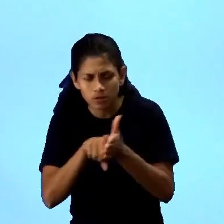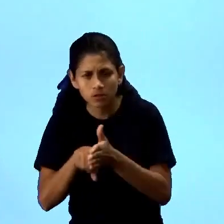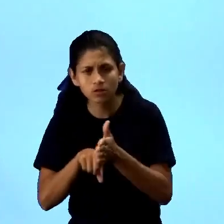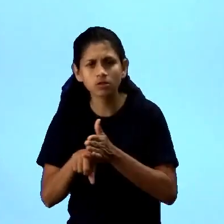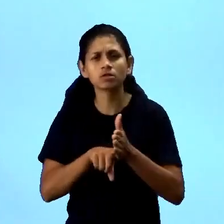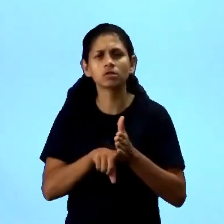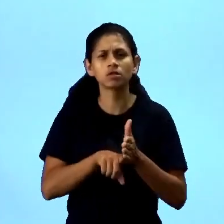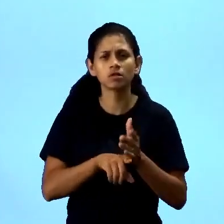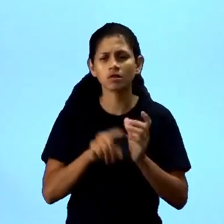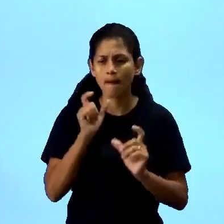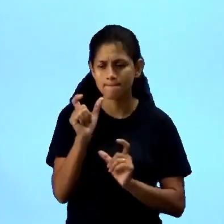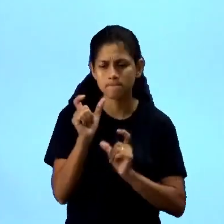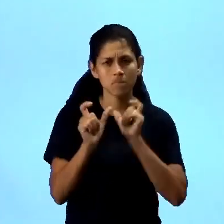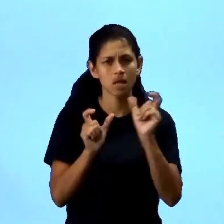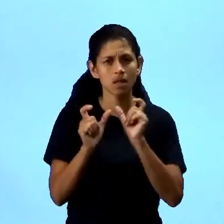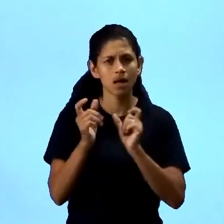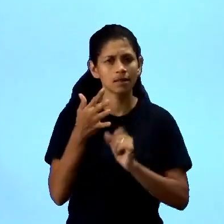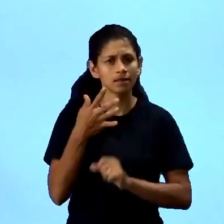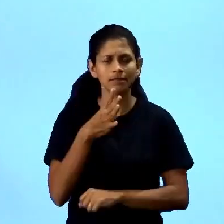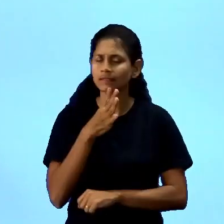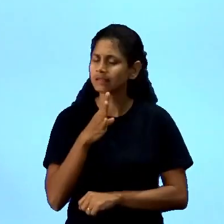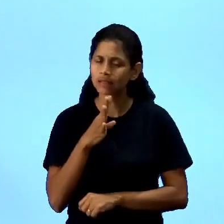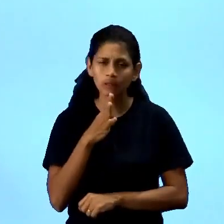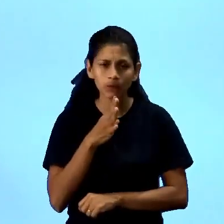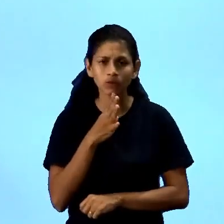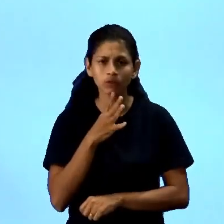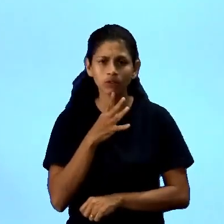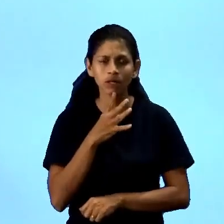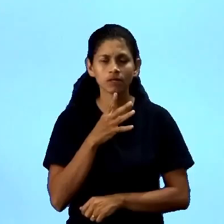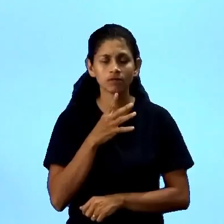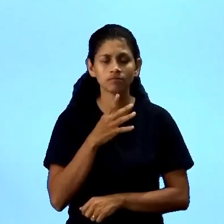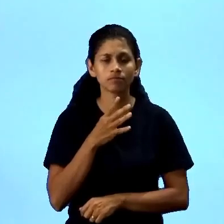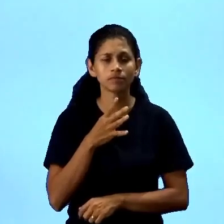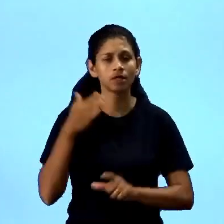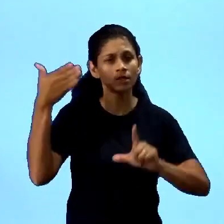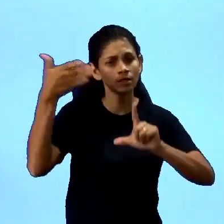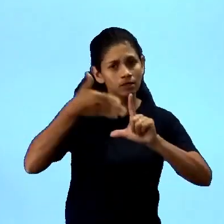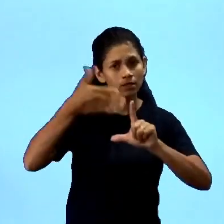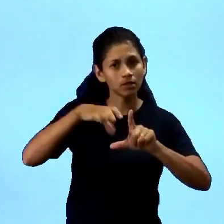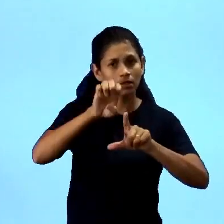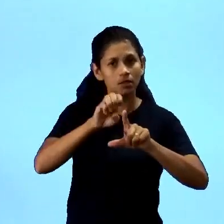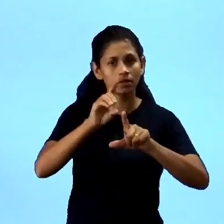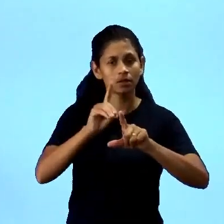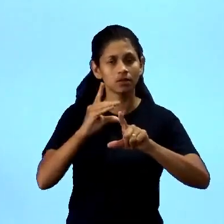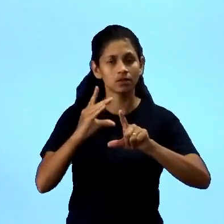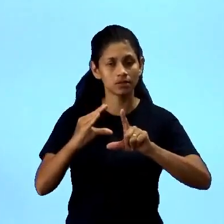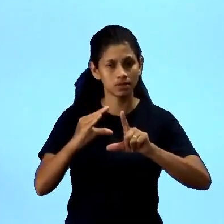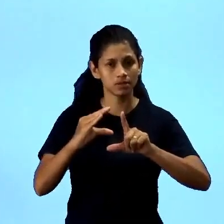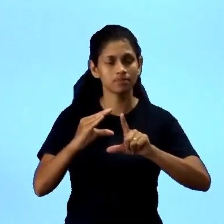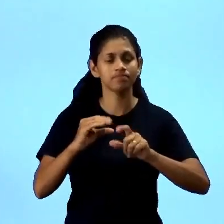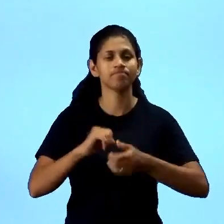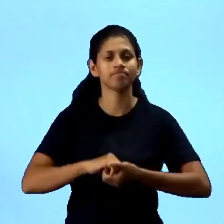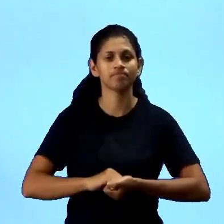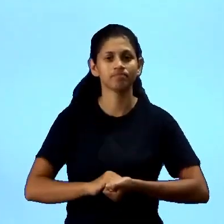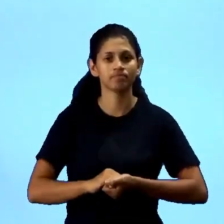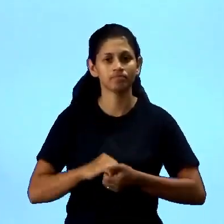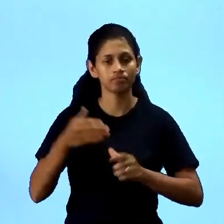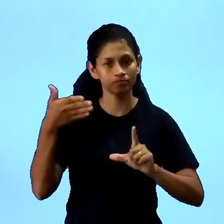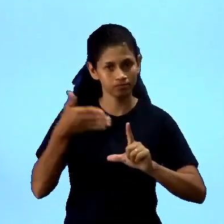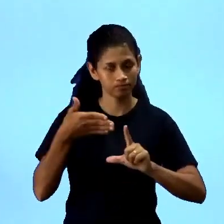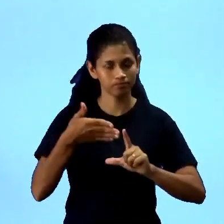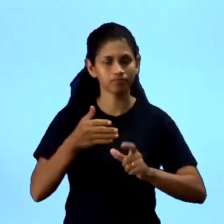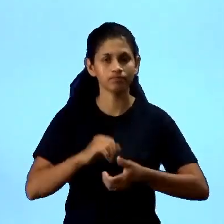textos, procurem as palavras que não conhecem. E assistam a essa aula novamente. Acessem o